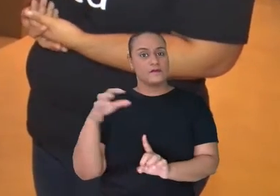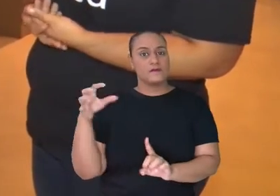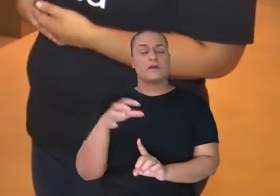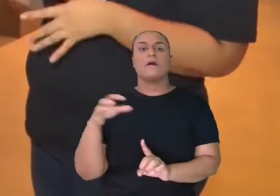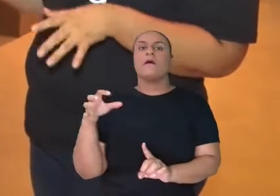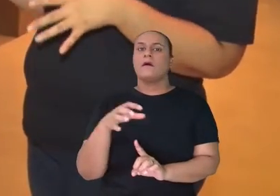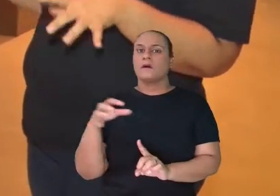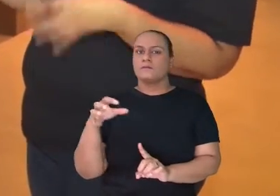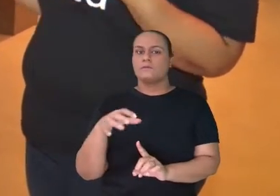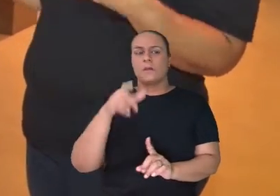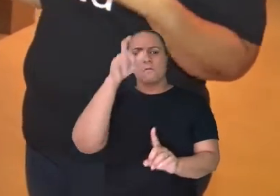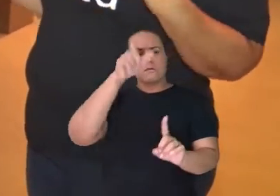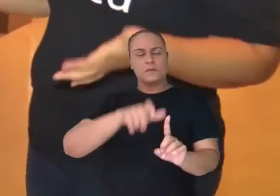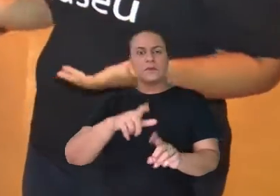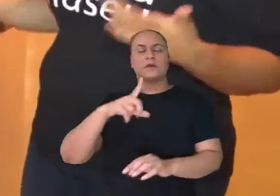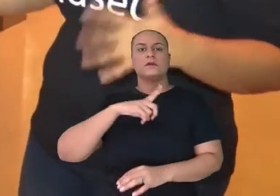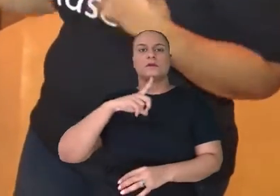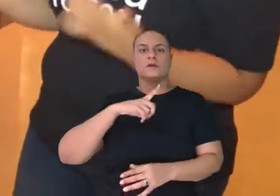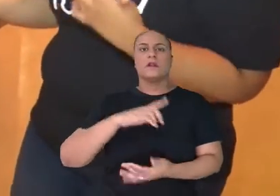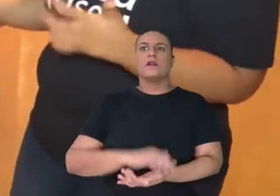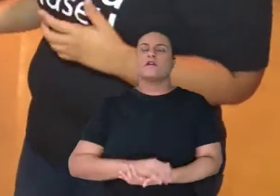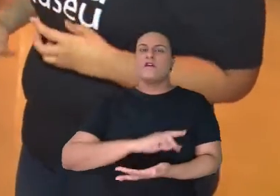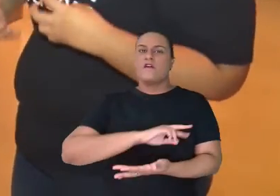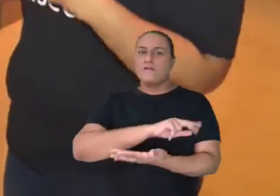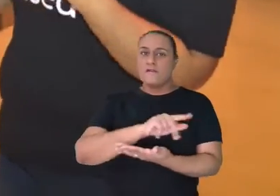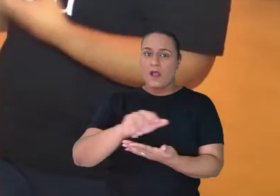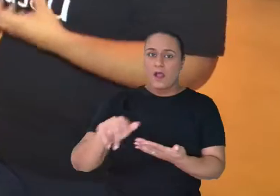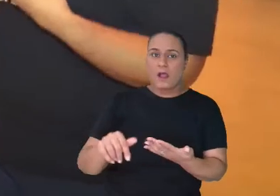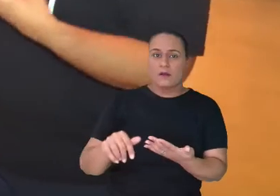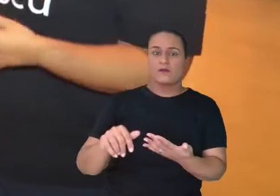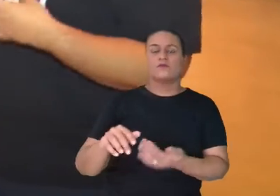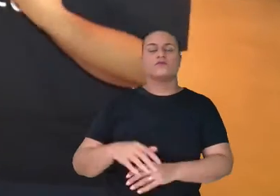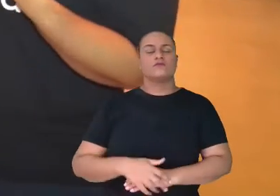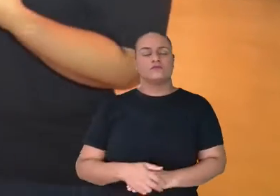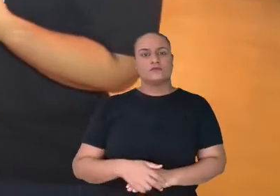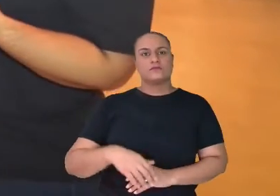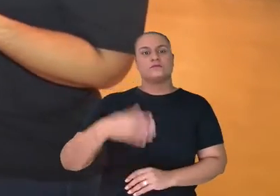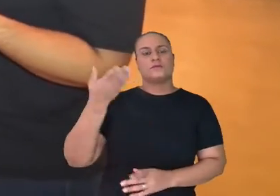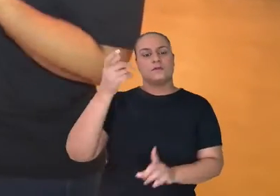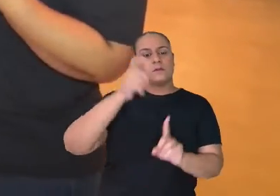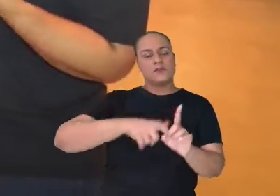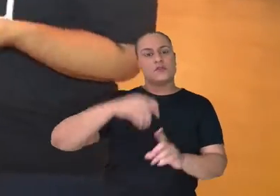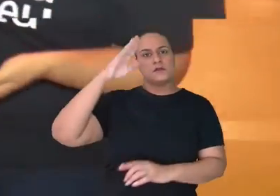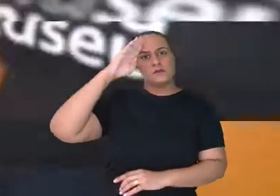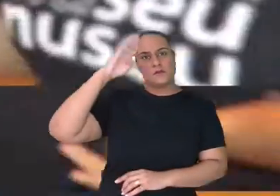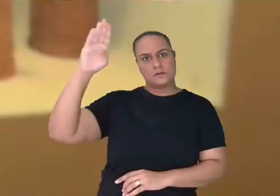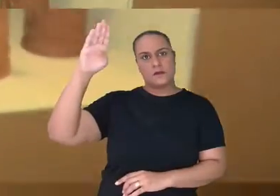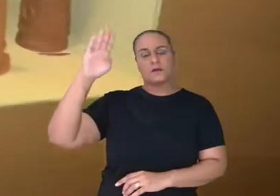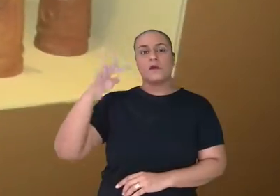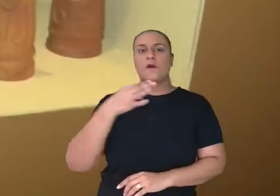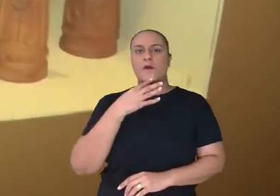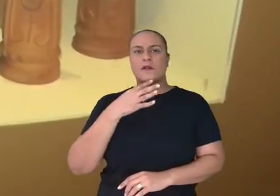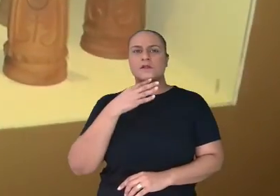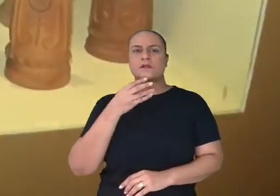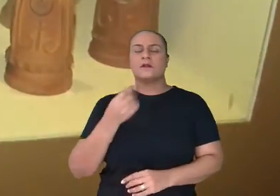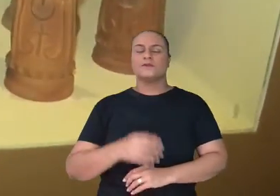figurativa. Então a gente tem grandes mestres da arte popular que são conhecidos pela produção de santos.